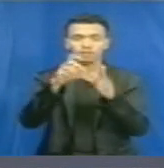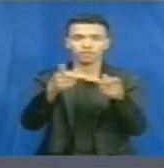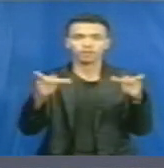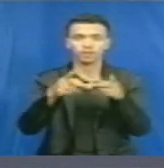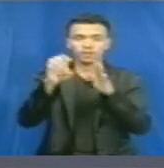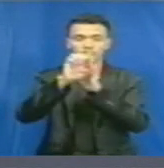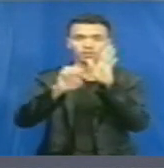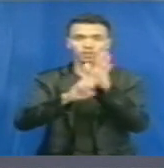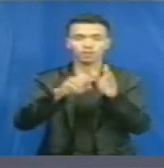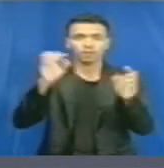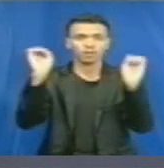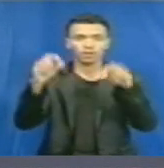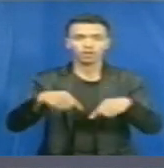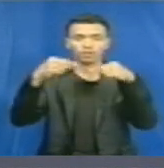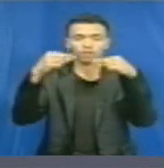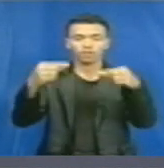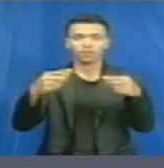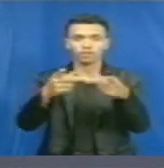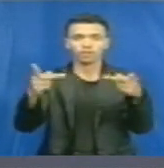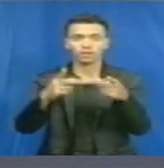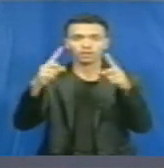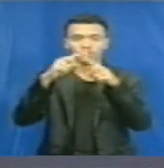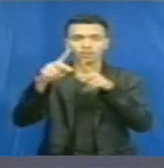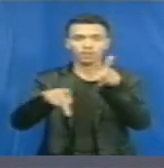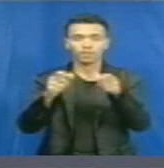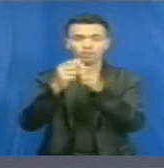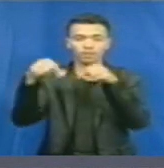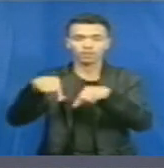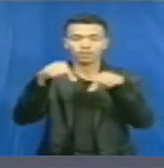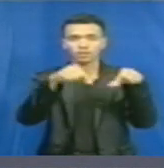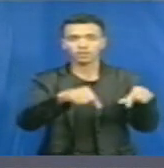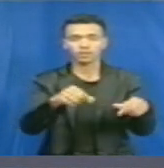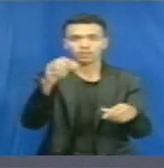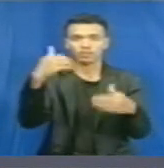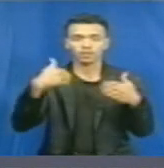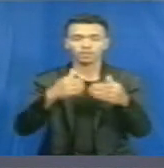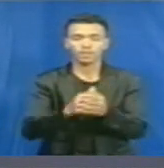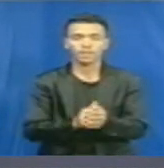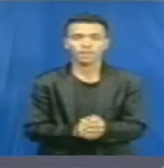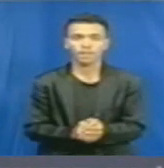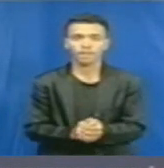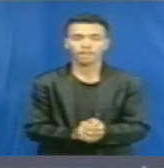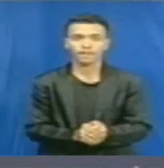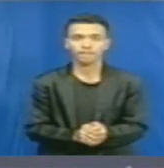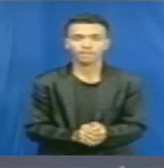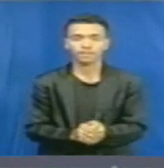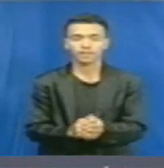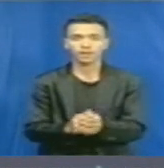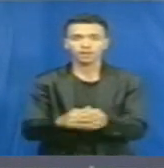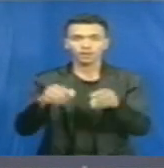séria. Lá foi, oportunidade, é uma deficiência séria, mas lá, atividades, é a escola dele. E a discriminação, a sua, é uma